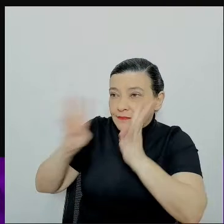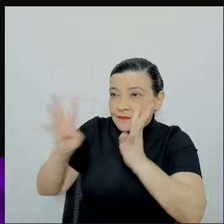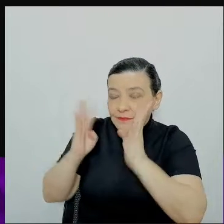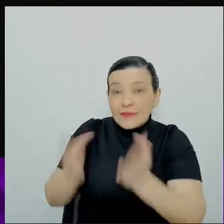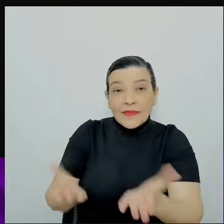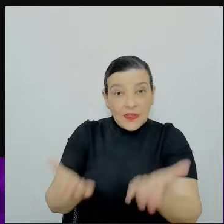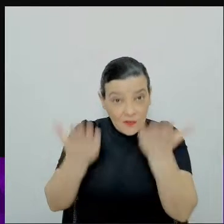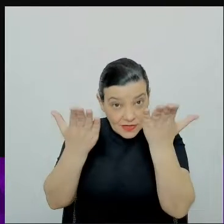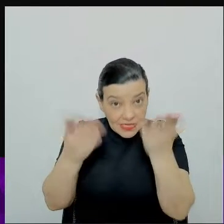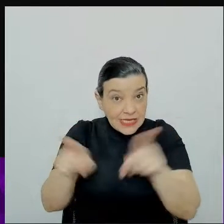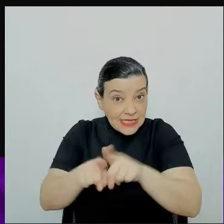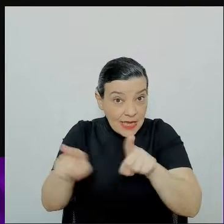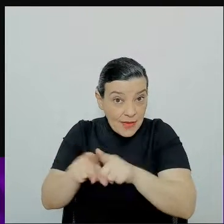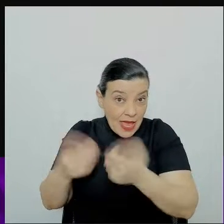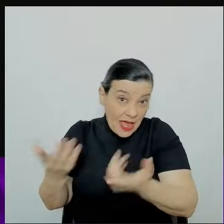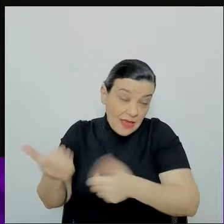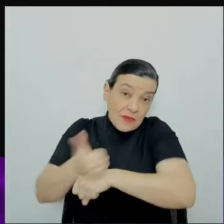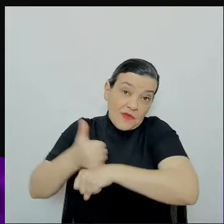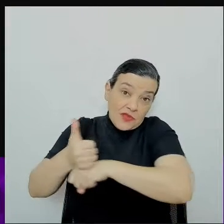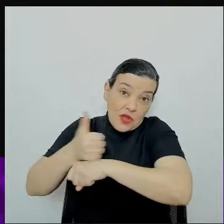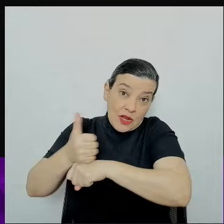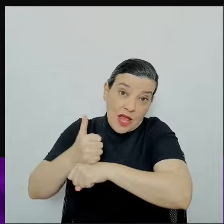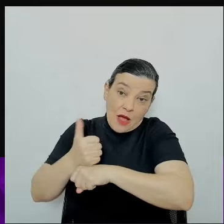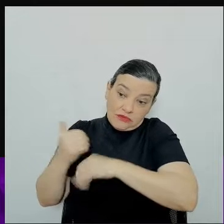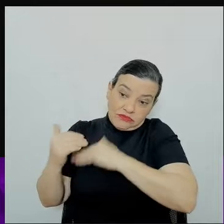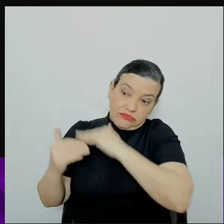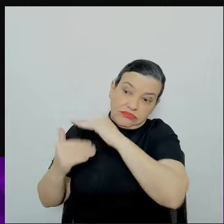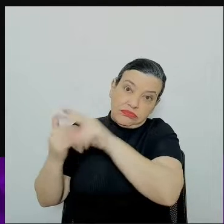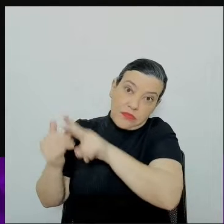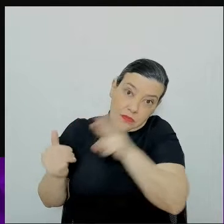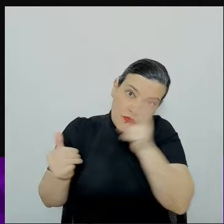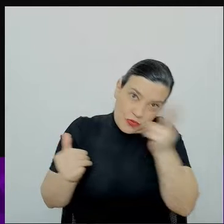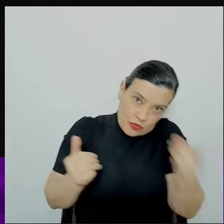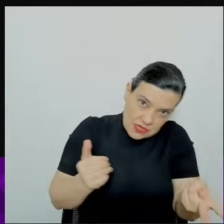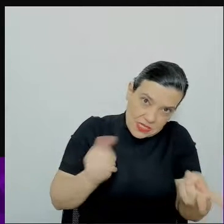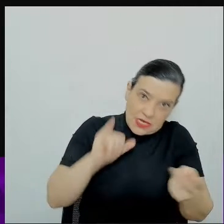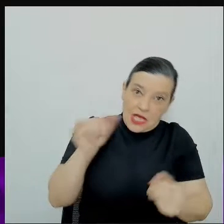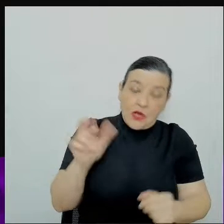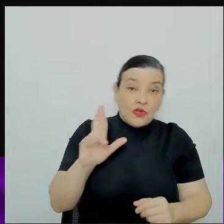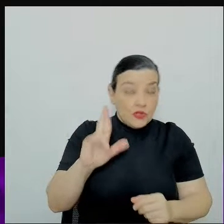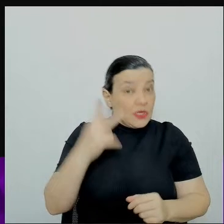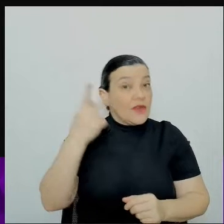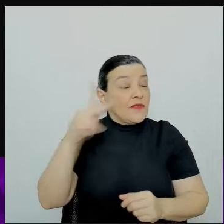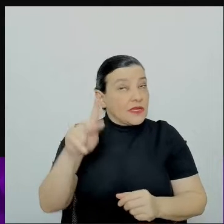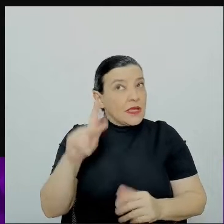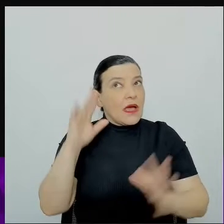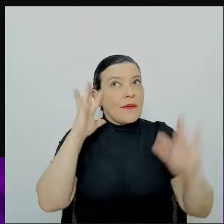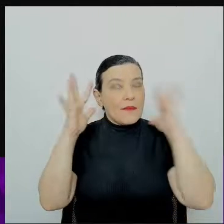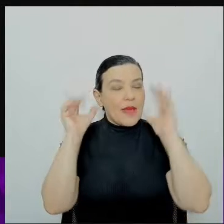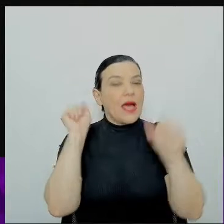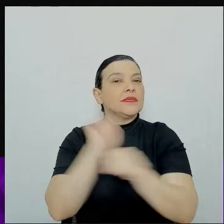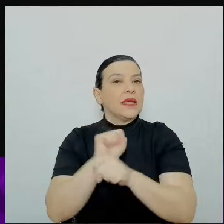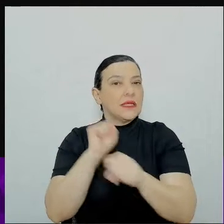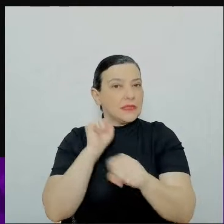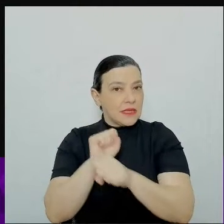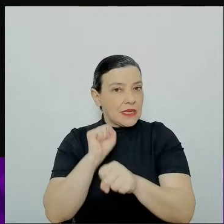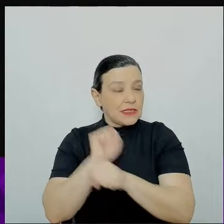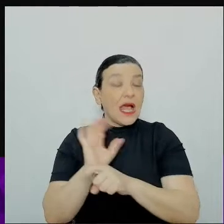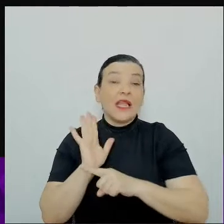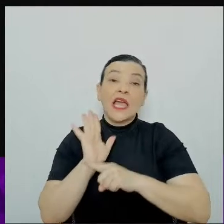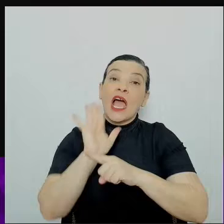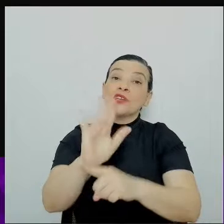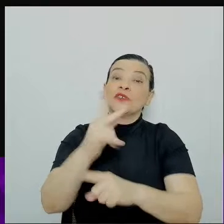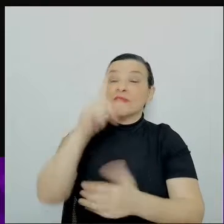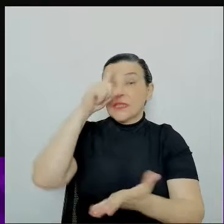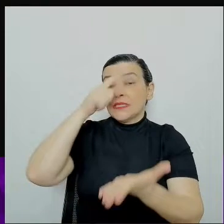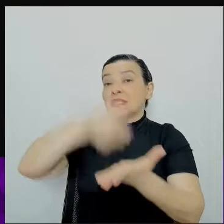de carreira também, ou que é um júnior, pare para pensar nesses detalhes também, porque isso vai fazer muita diferença na sua carreira e até nas formas